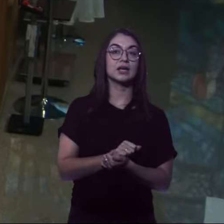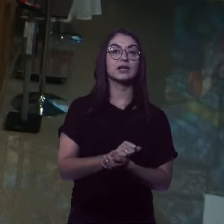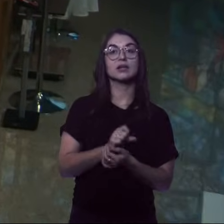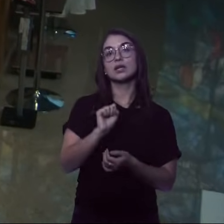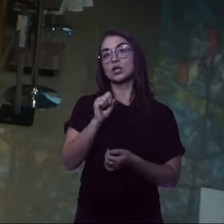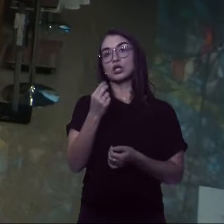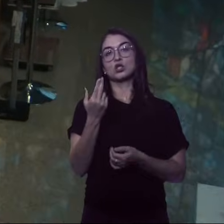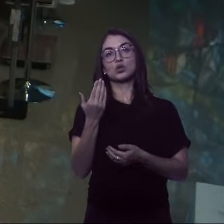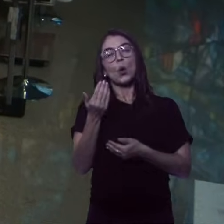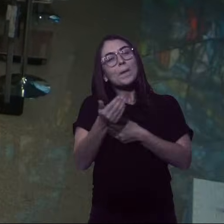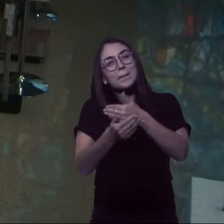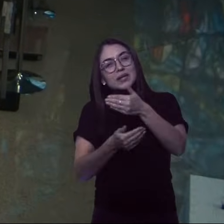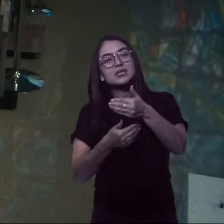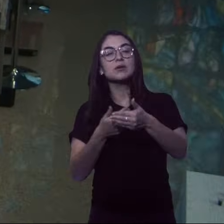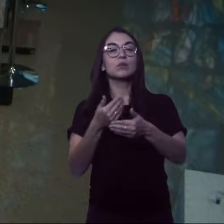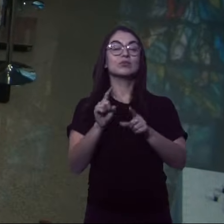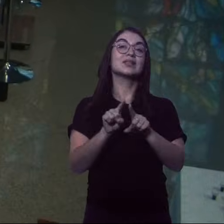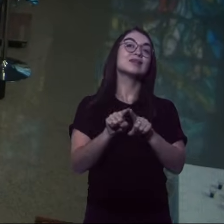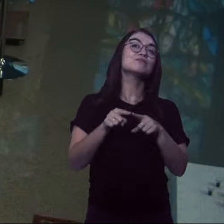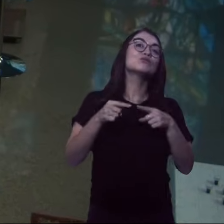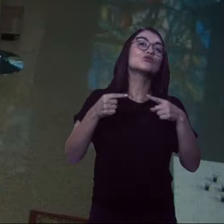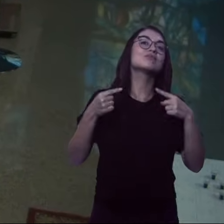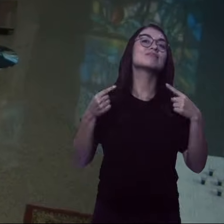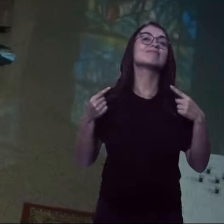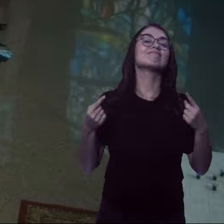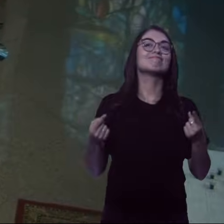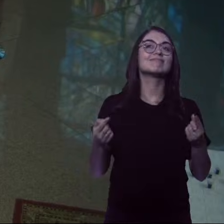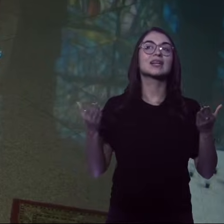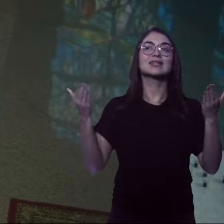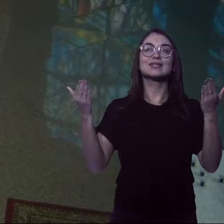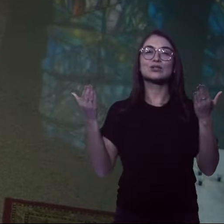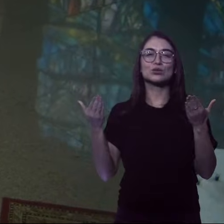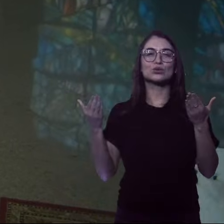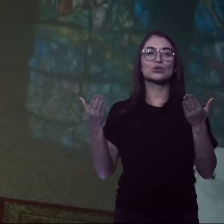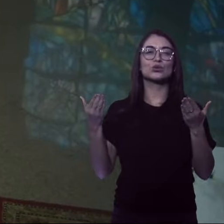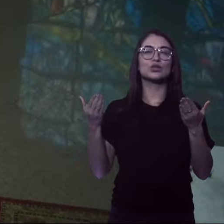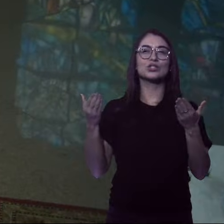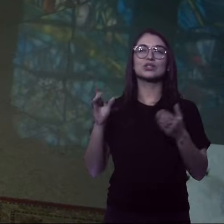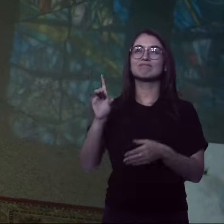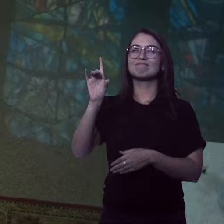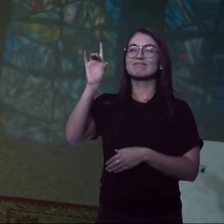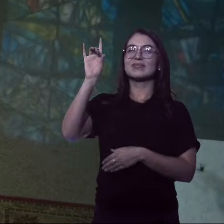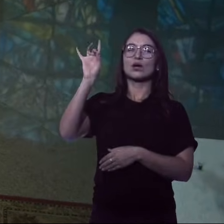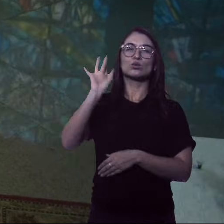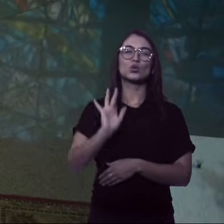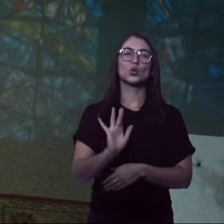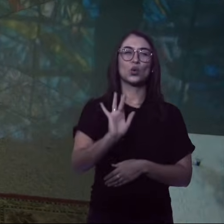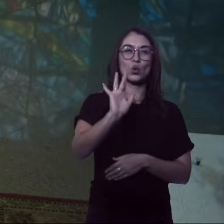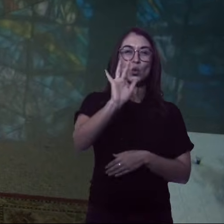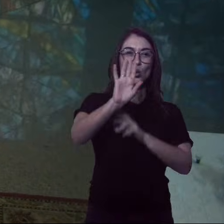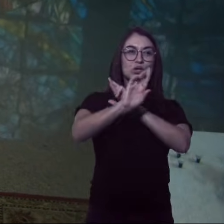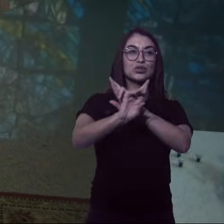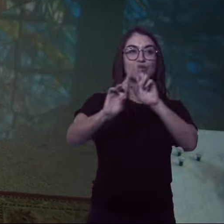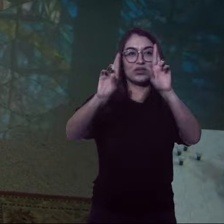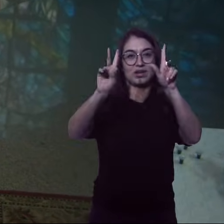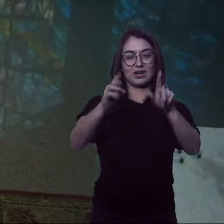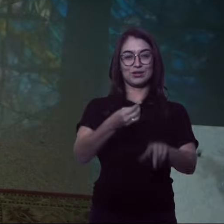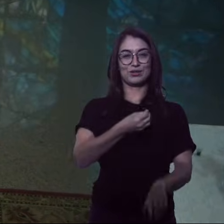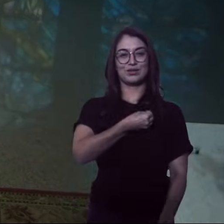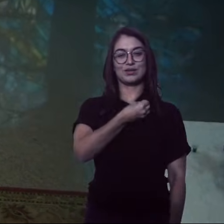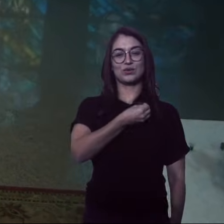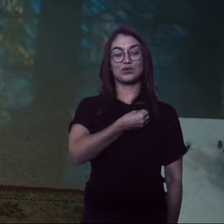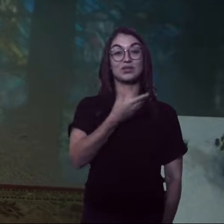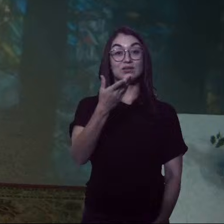tempo. Mas hoje você ouviu a palavra de Deus de um jeito diferente e você